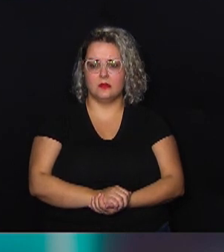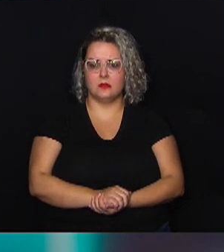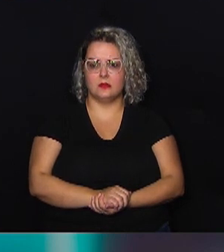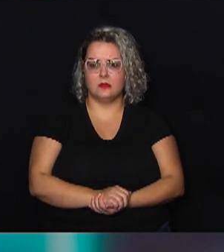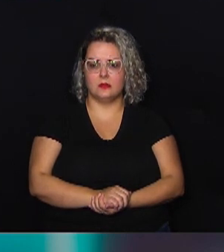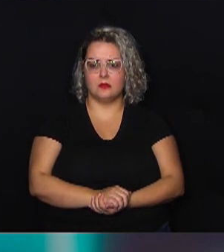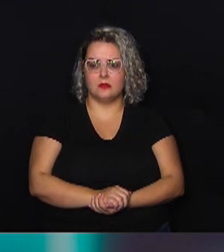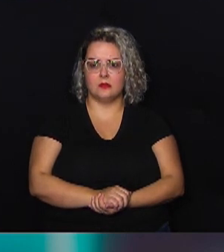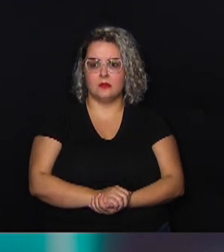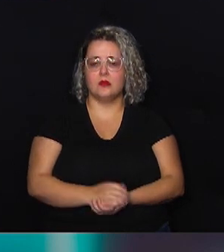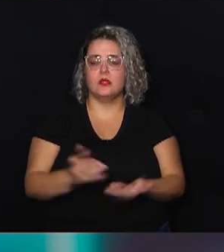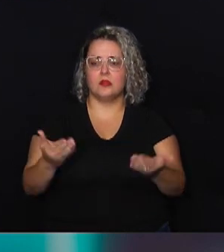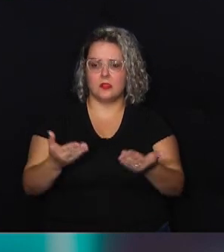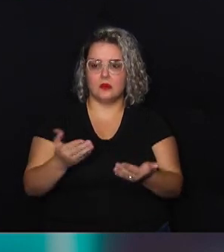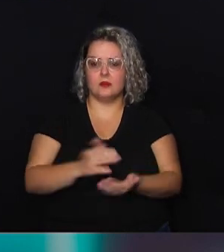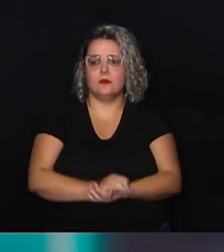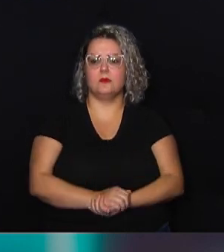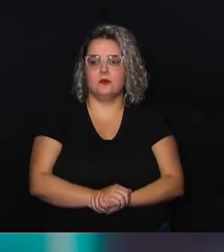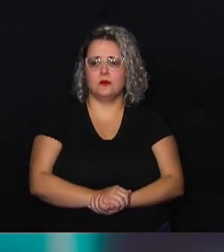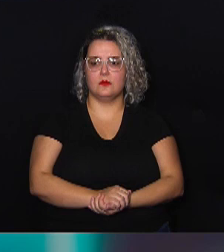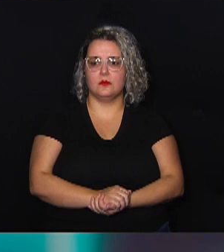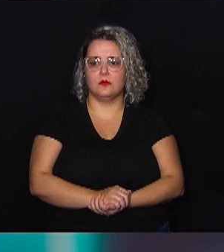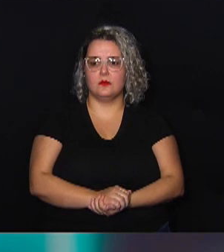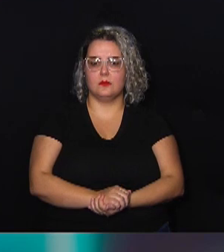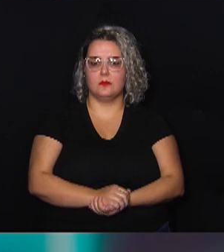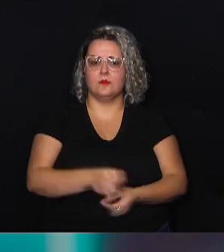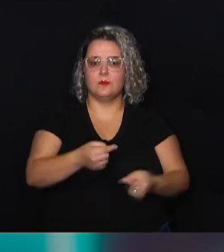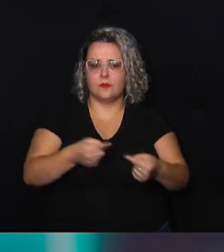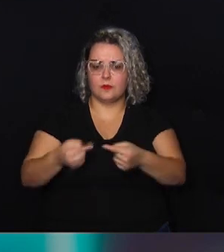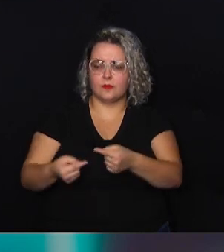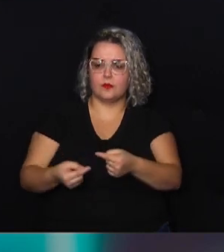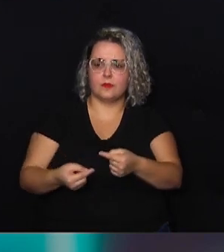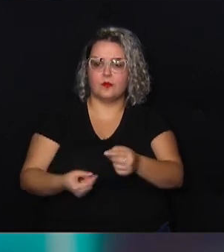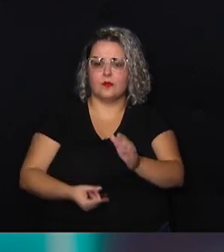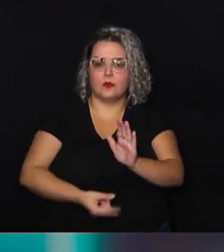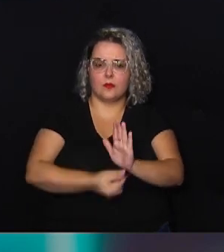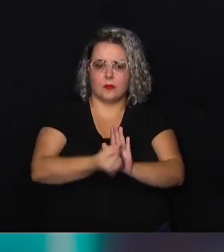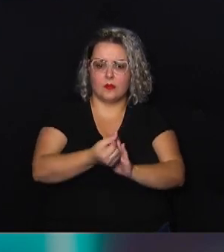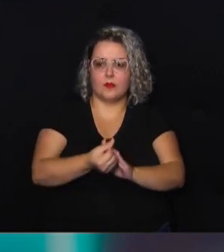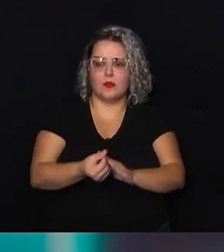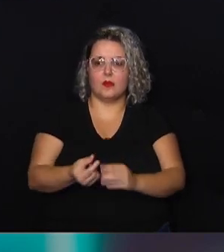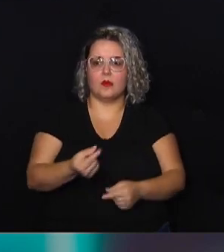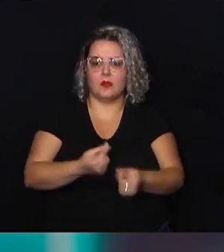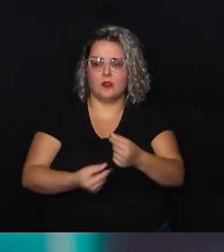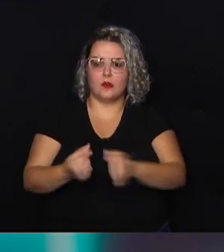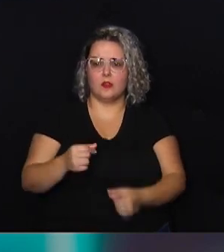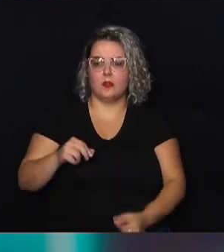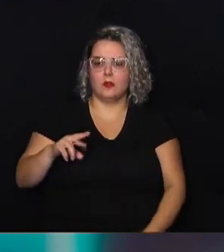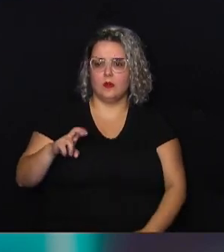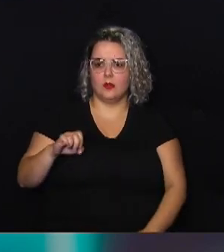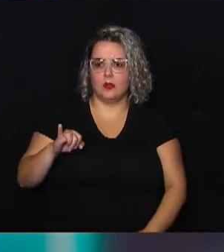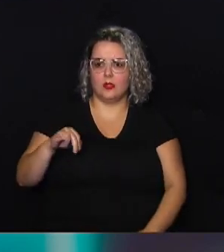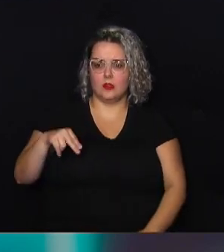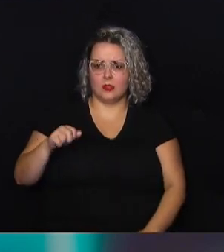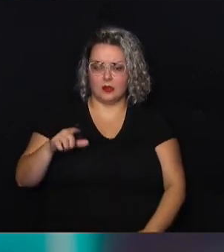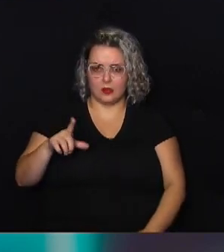E aqui agora a execução orçamentária e financeira, e eu chamo o Reinaldo para dar continuidade nessa discussão.